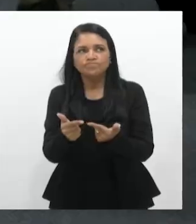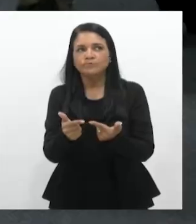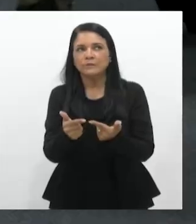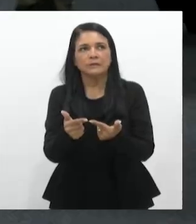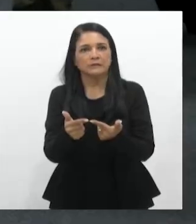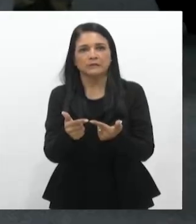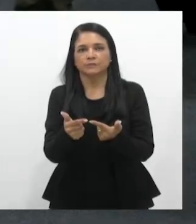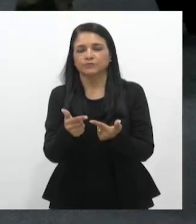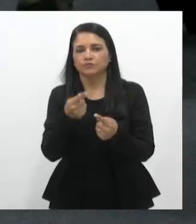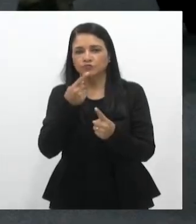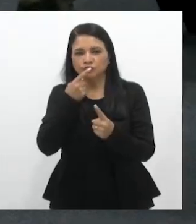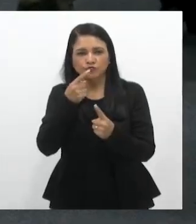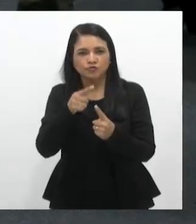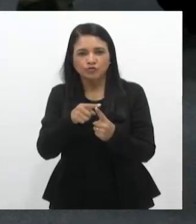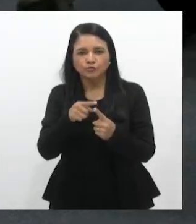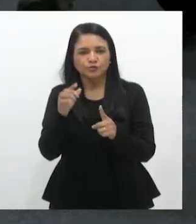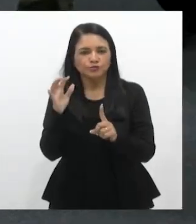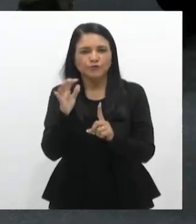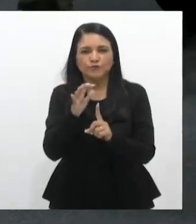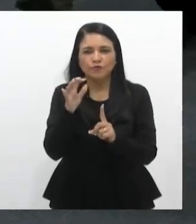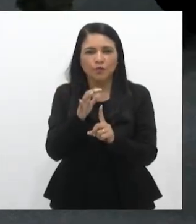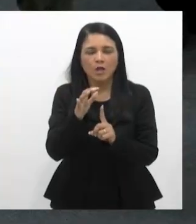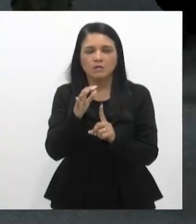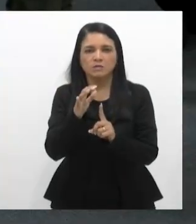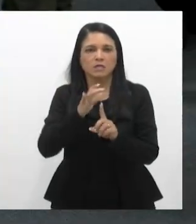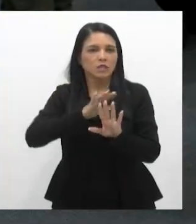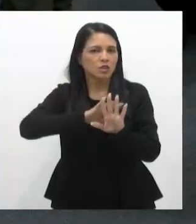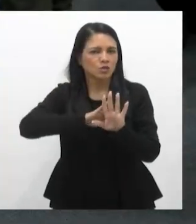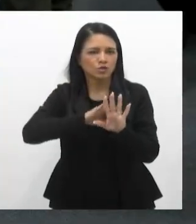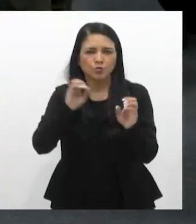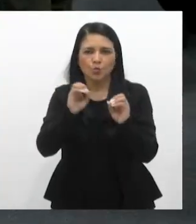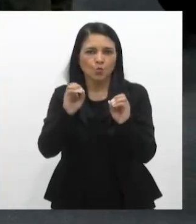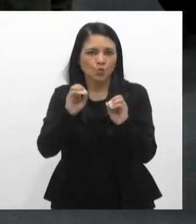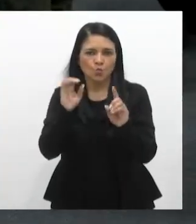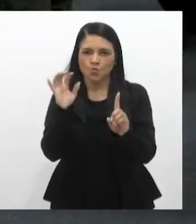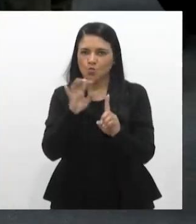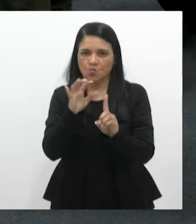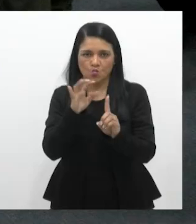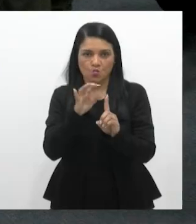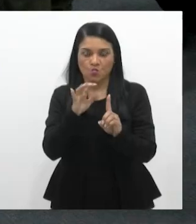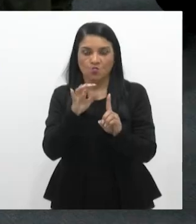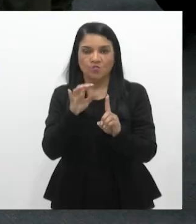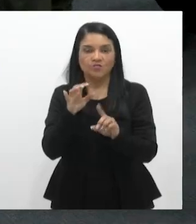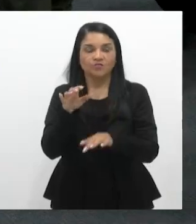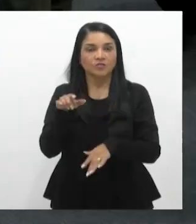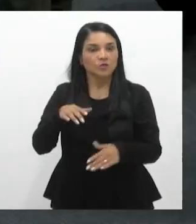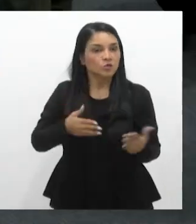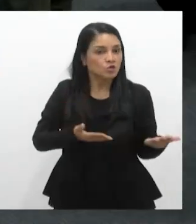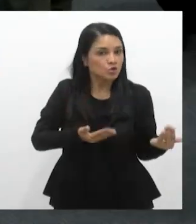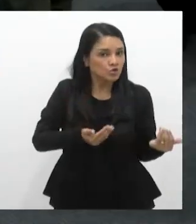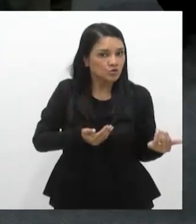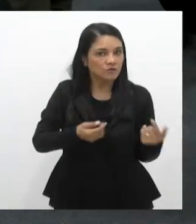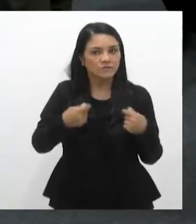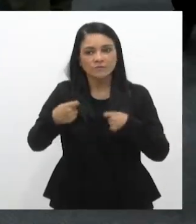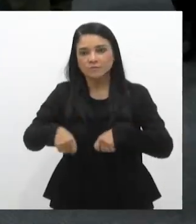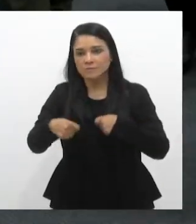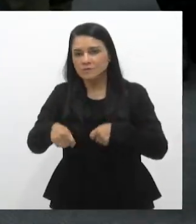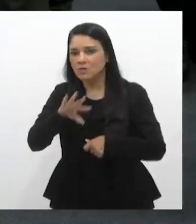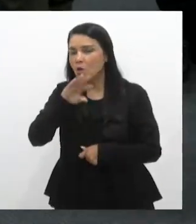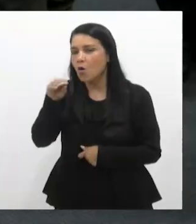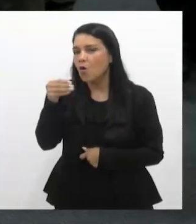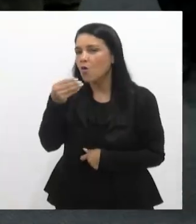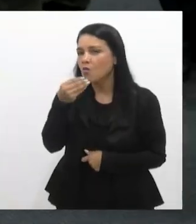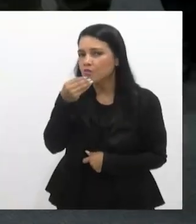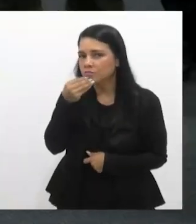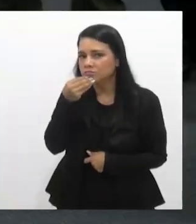tipo de influência, de ideologia alguma, de forma onde aqueles jovens ali tenham a oportunidade